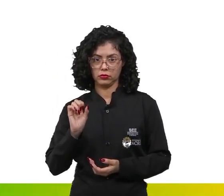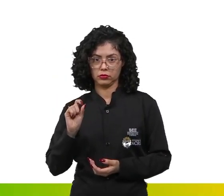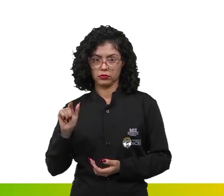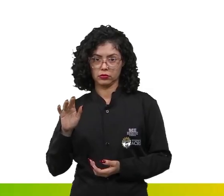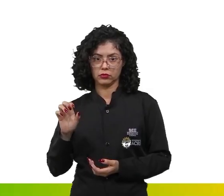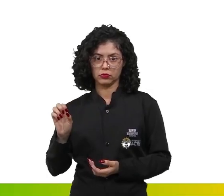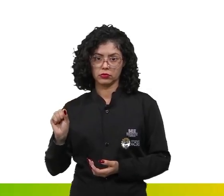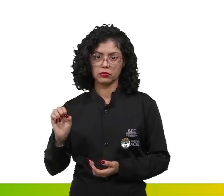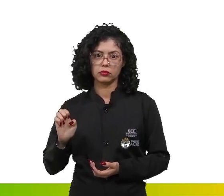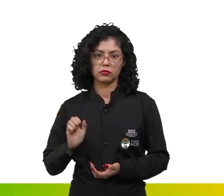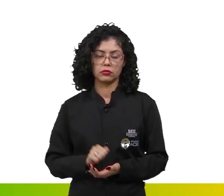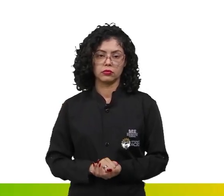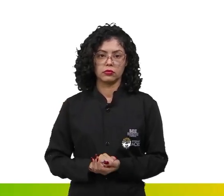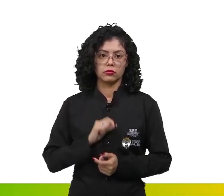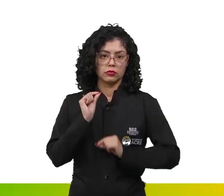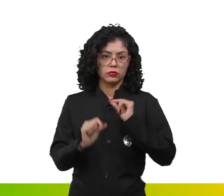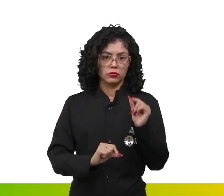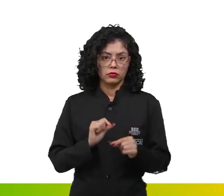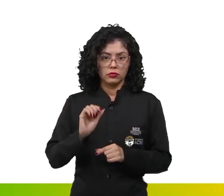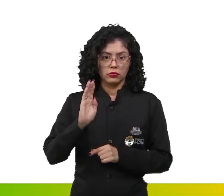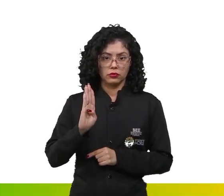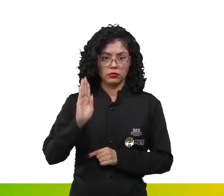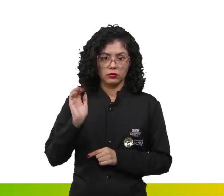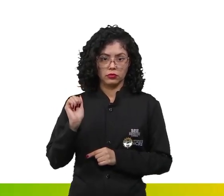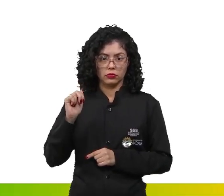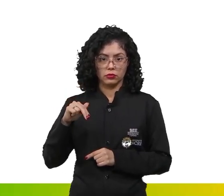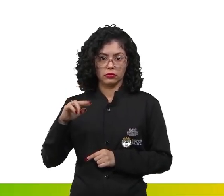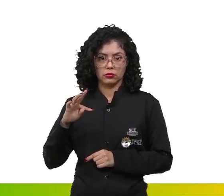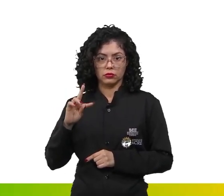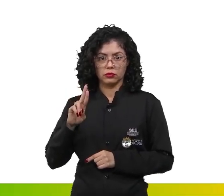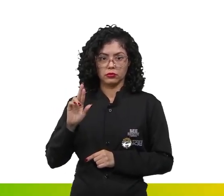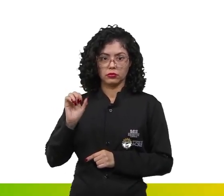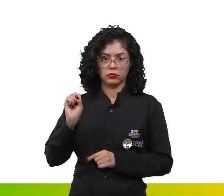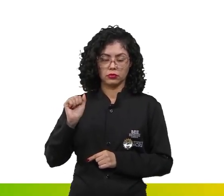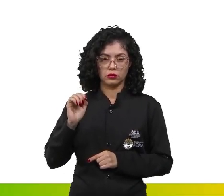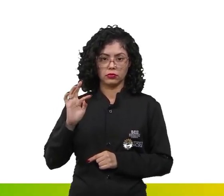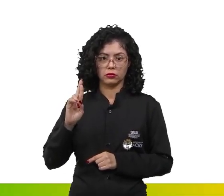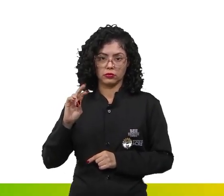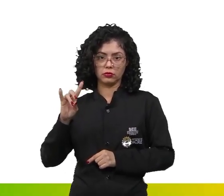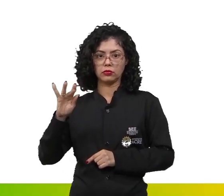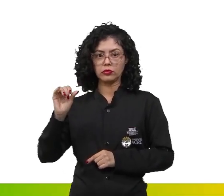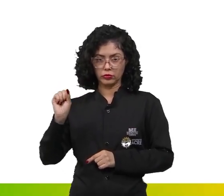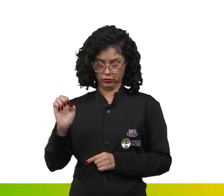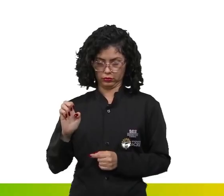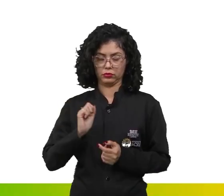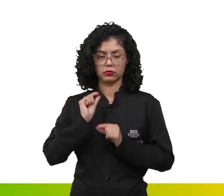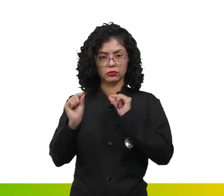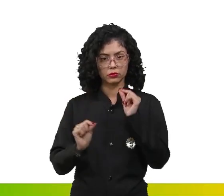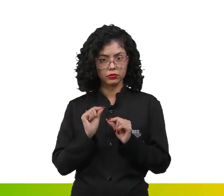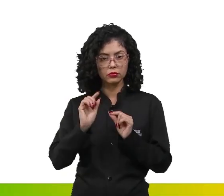bantustões. Então, o que eram os bantustões? Eu vou já mostrar aqui no mapa para vocês.